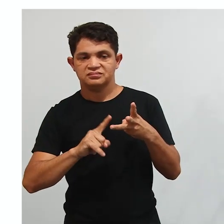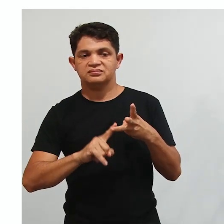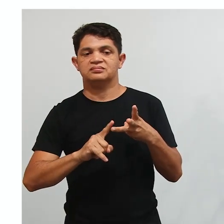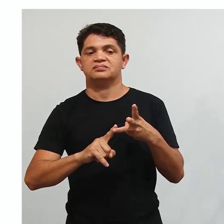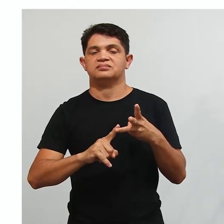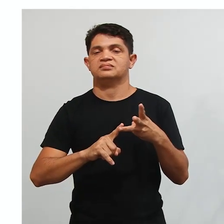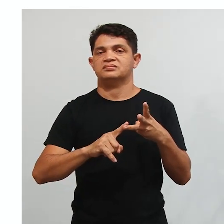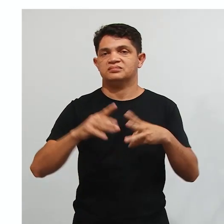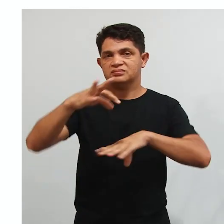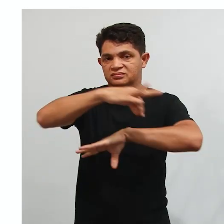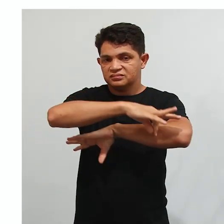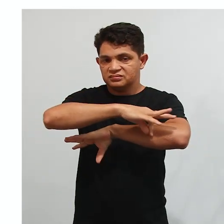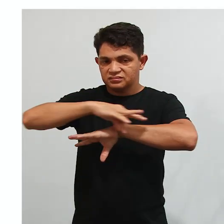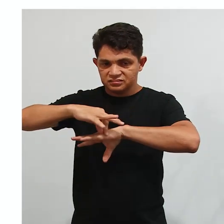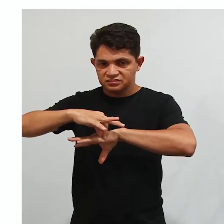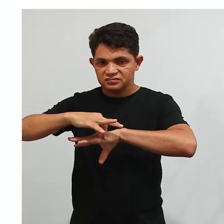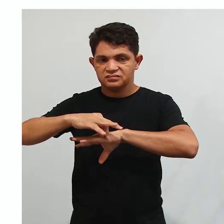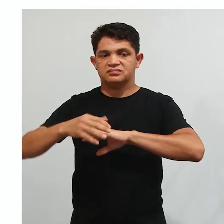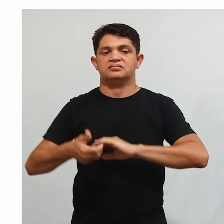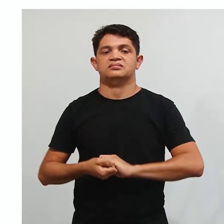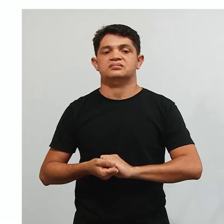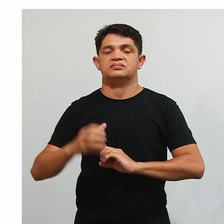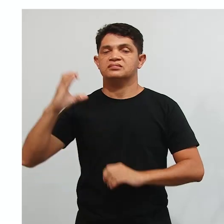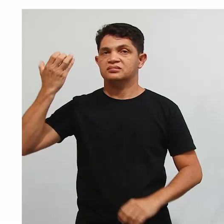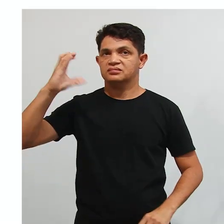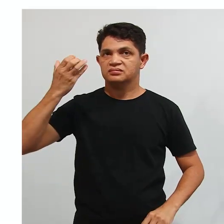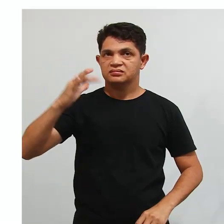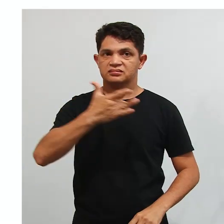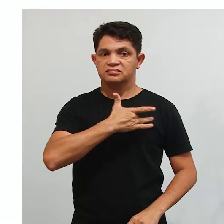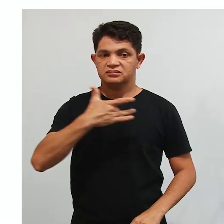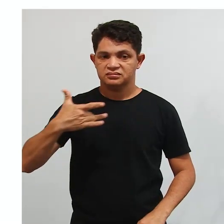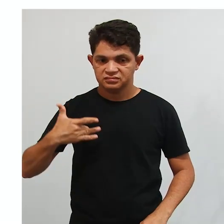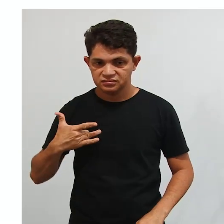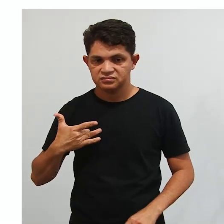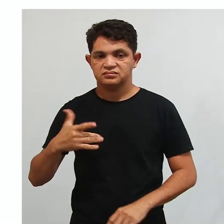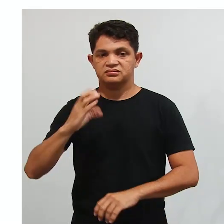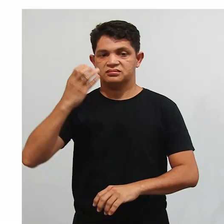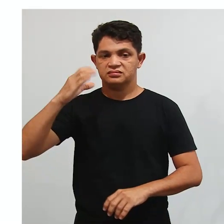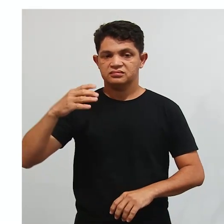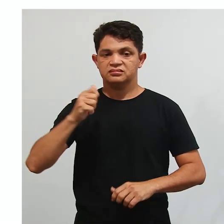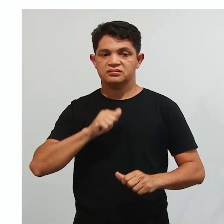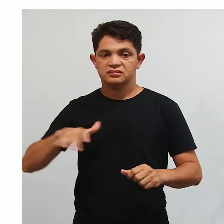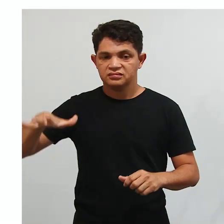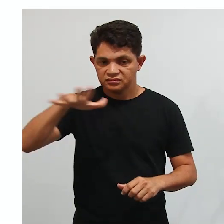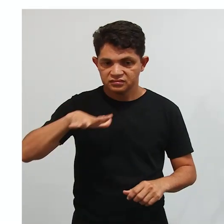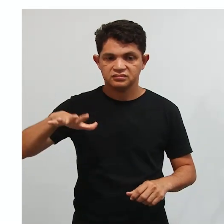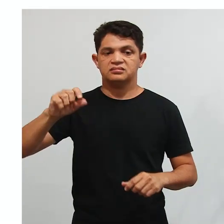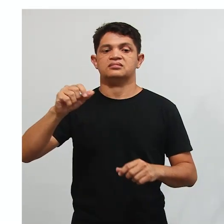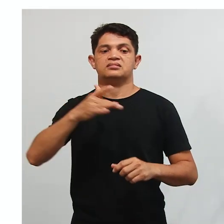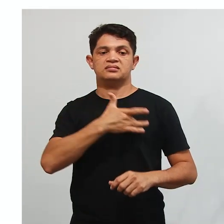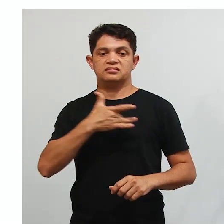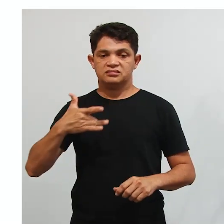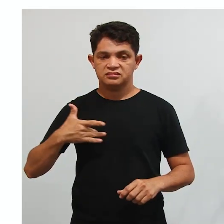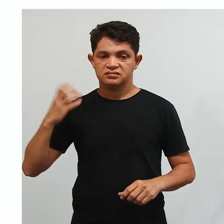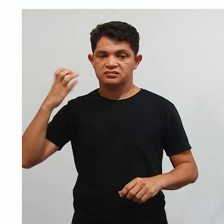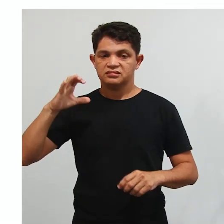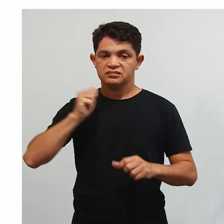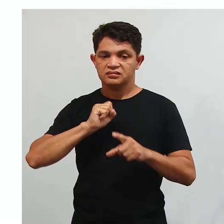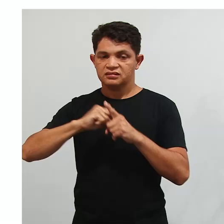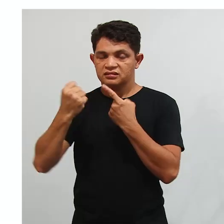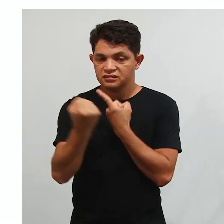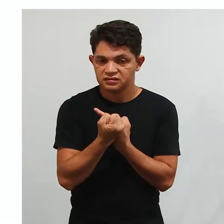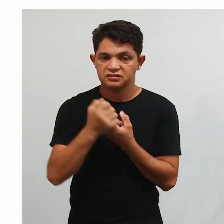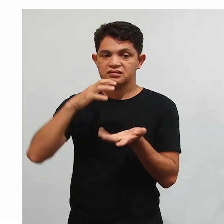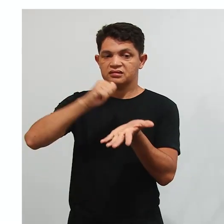Terra as ciências biológicas as engenharias as Ciências da Saúde as ciências agrárias as Ciências Sociais